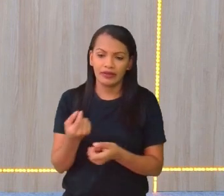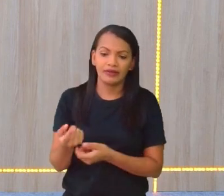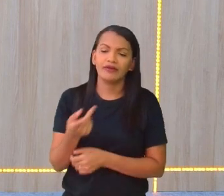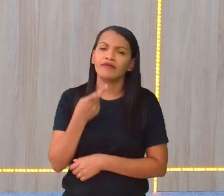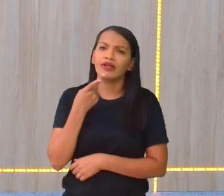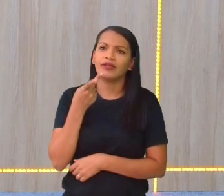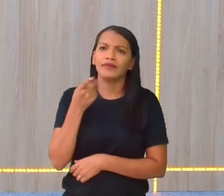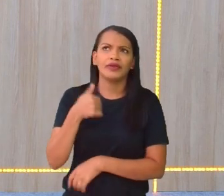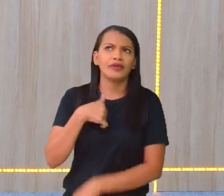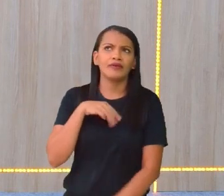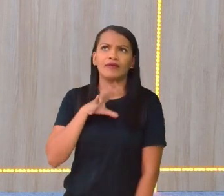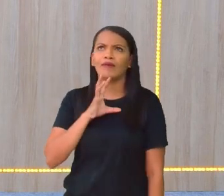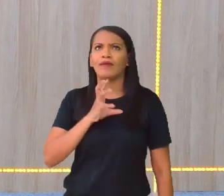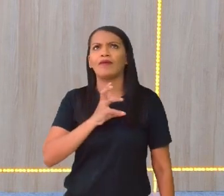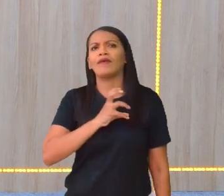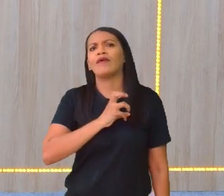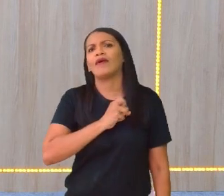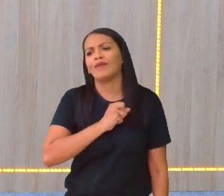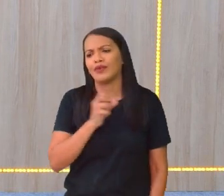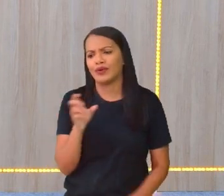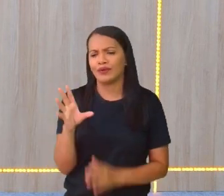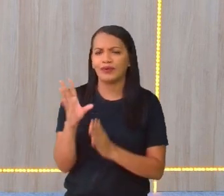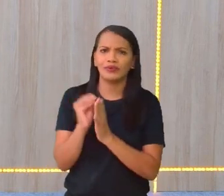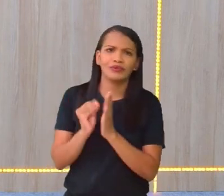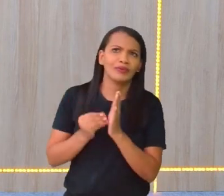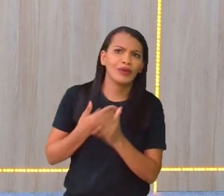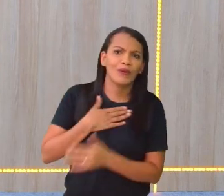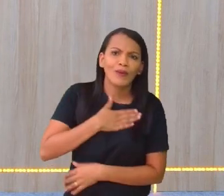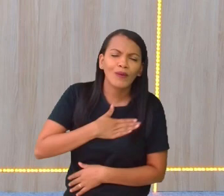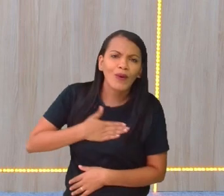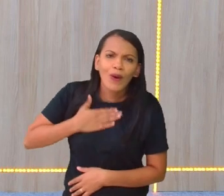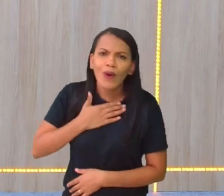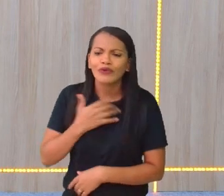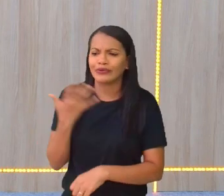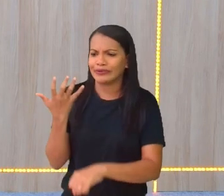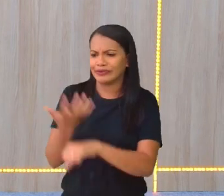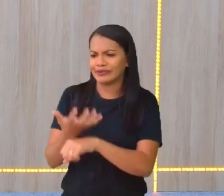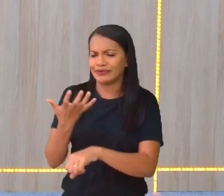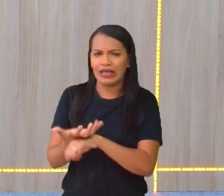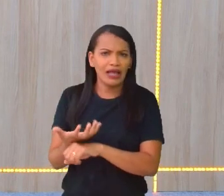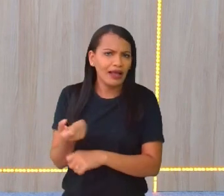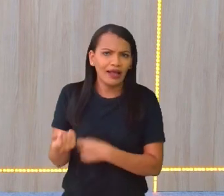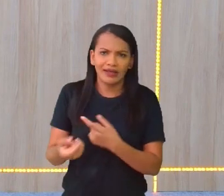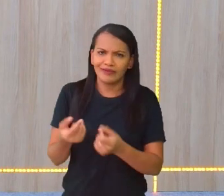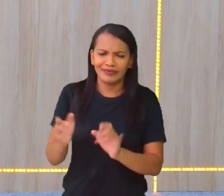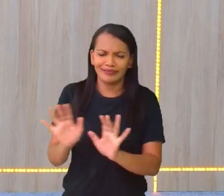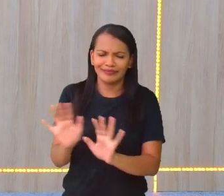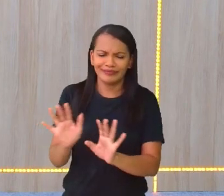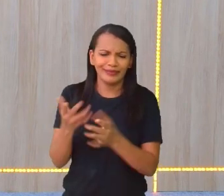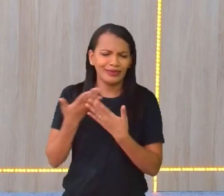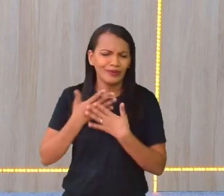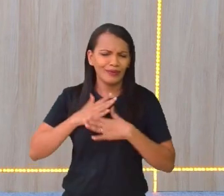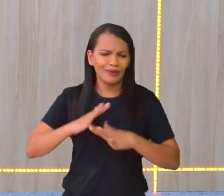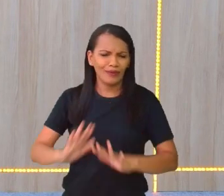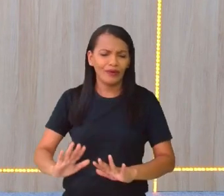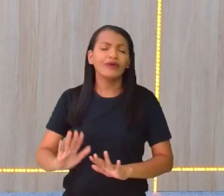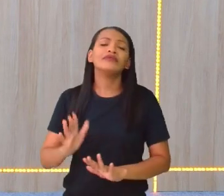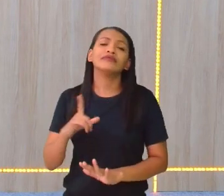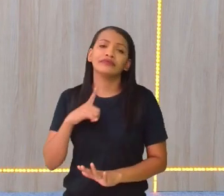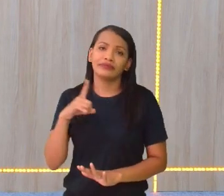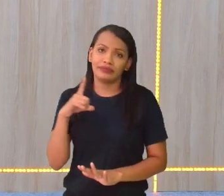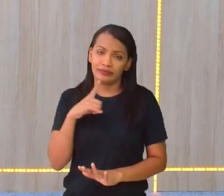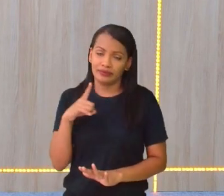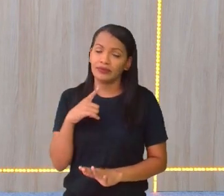não é? Eu amei esse conteúdo, eu gosto dessa disciplina, não é? Tem aquelas que a gente não simpatiza muito,